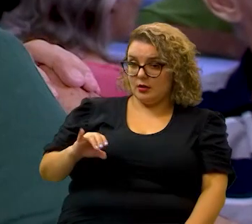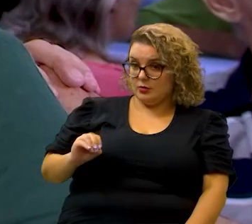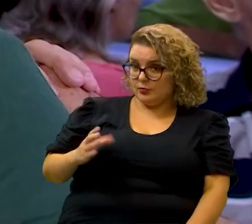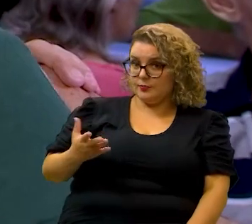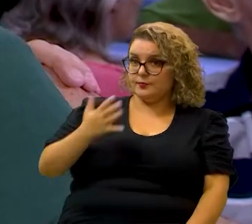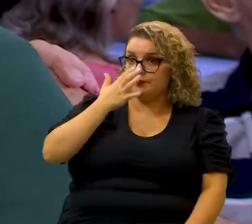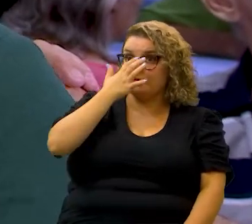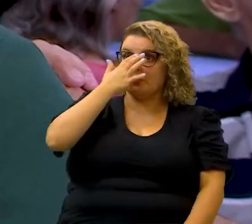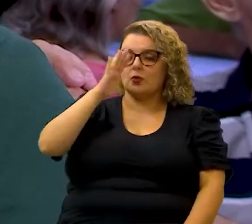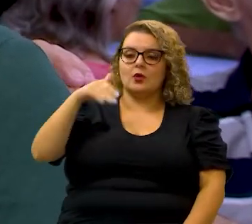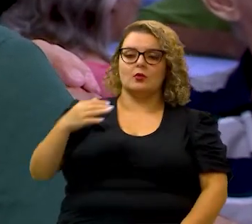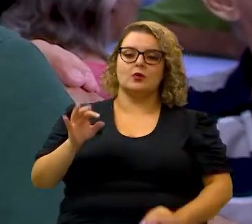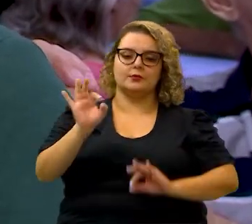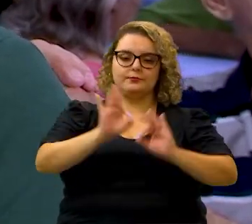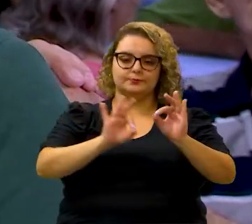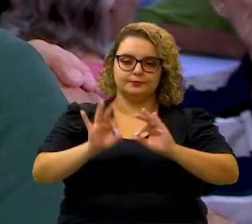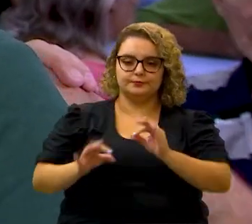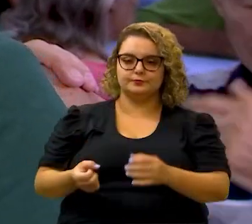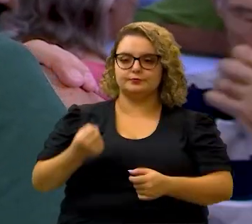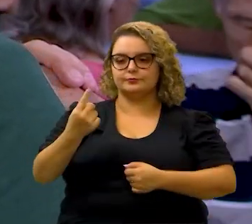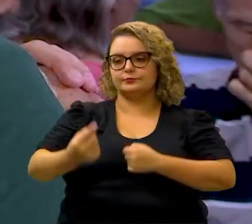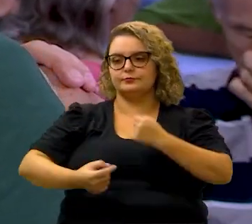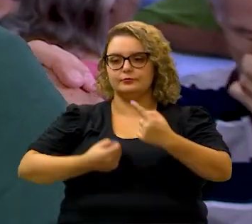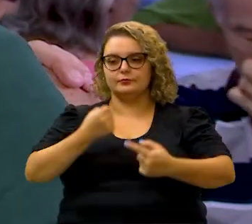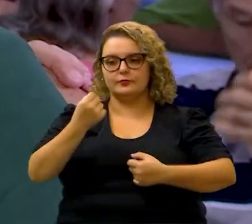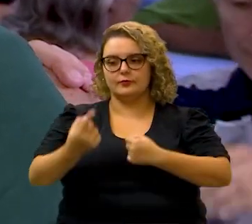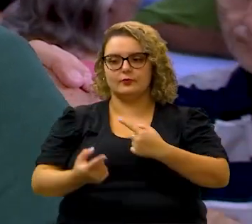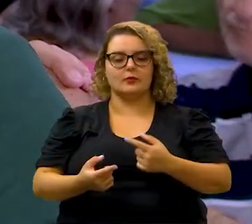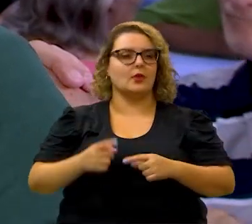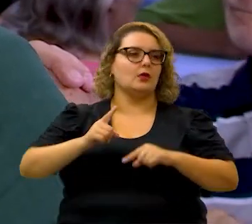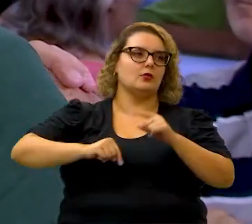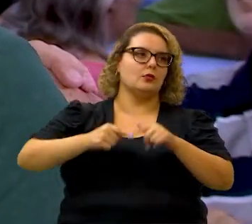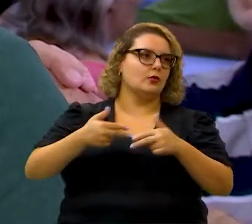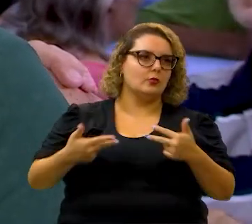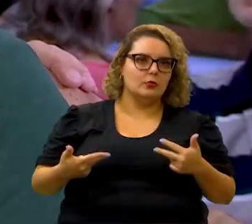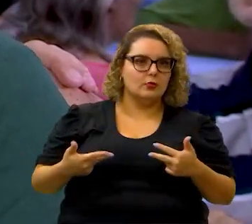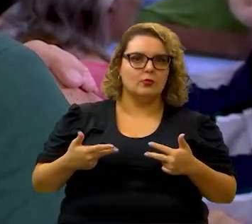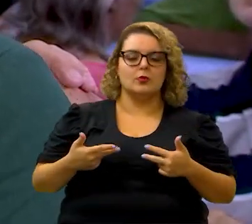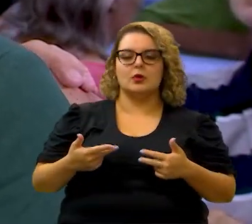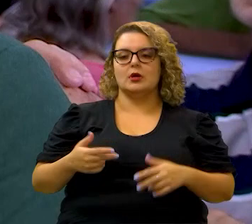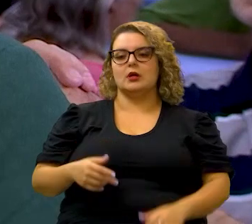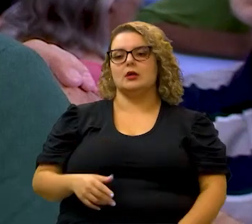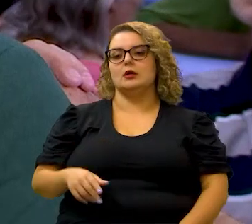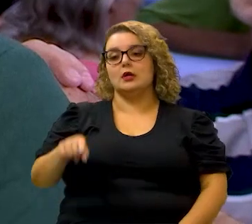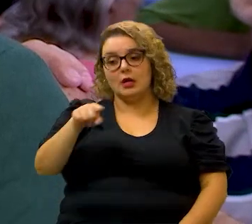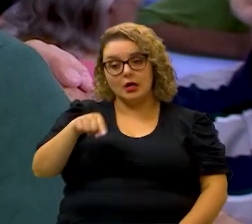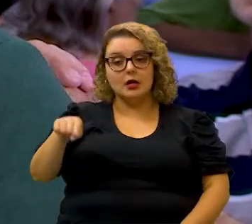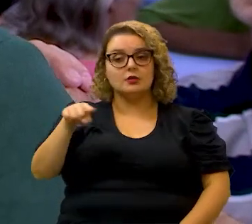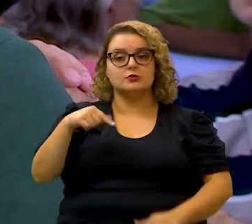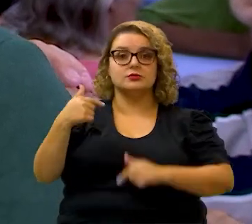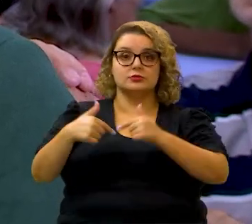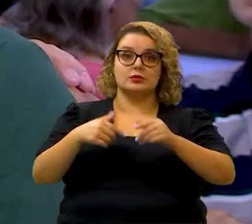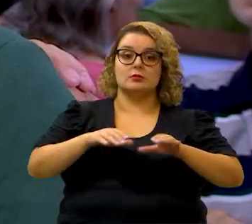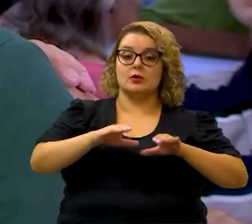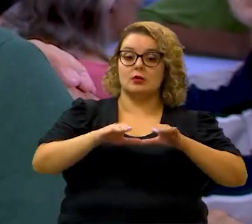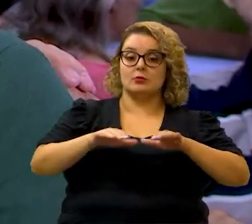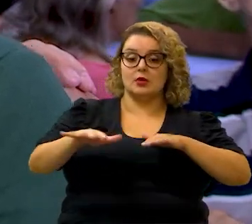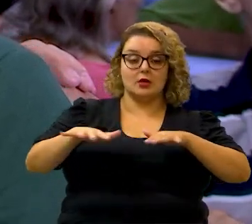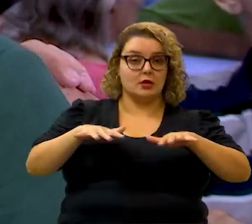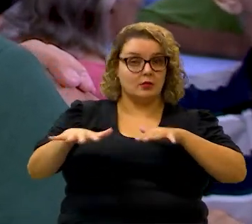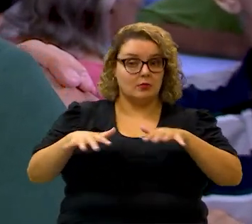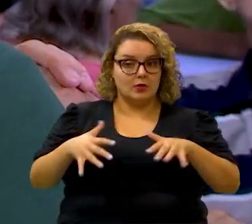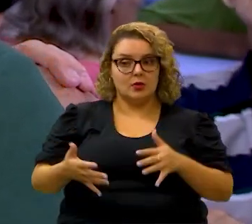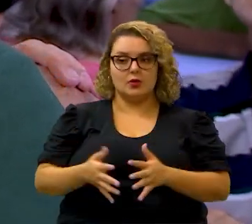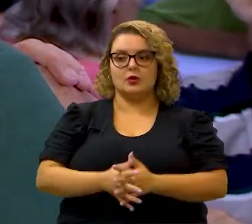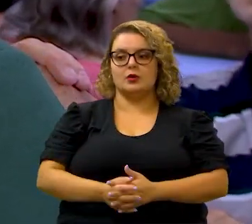né? Então, a partir do momento que eles confeccionam algum produto, material, eles trabalham